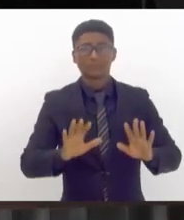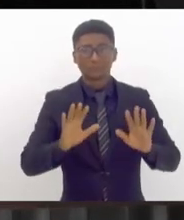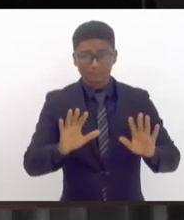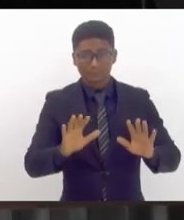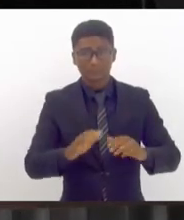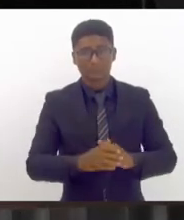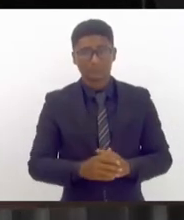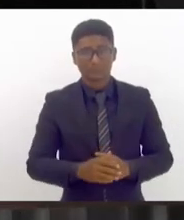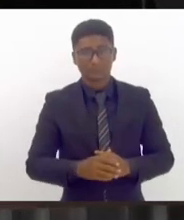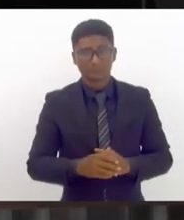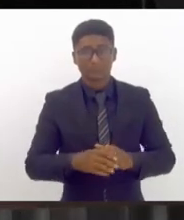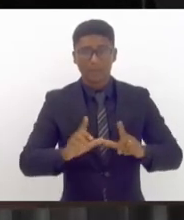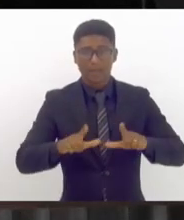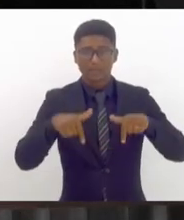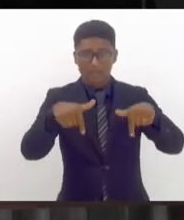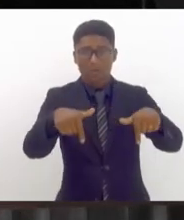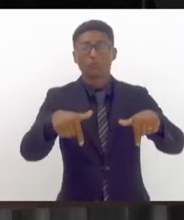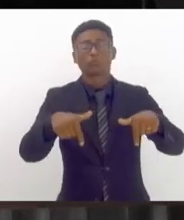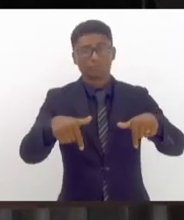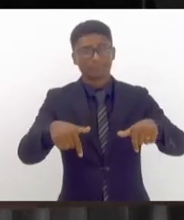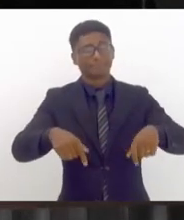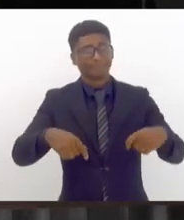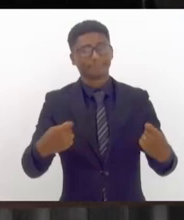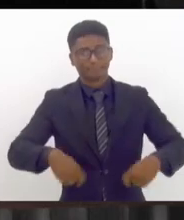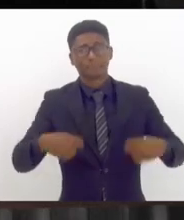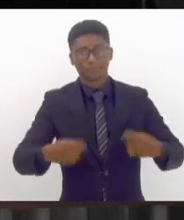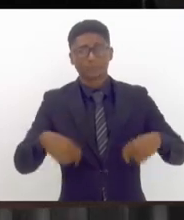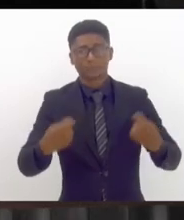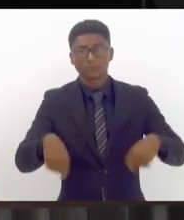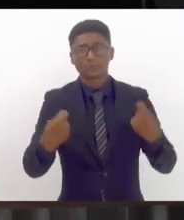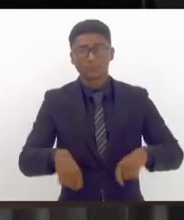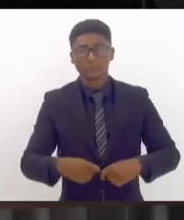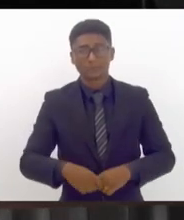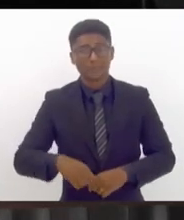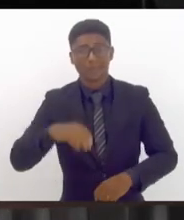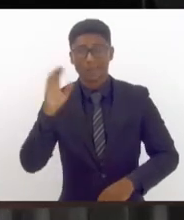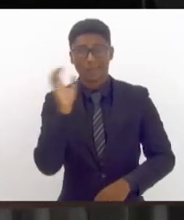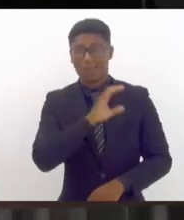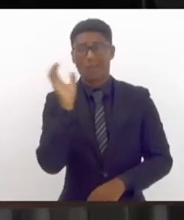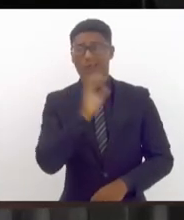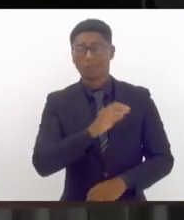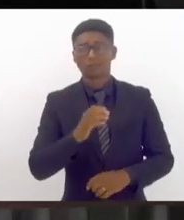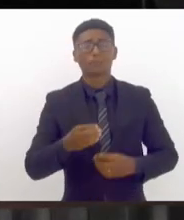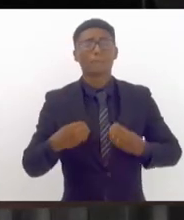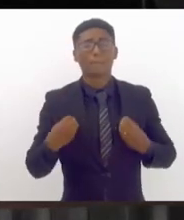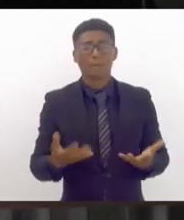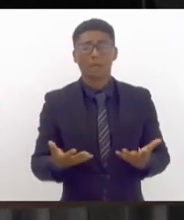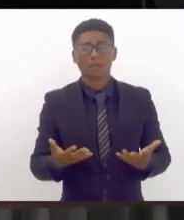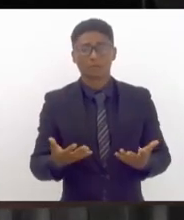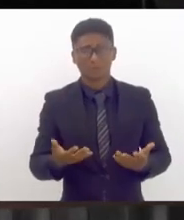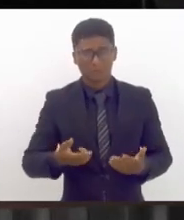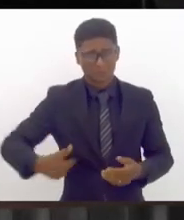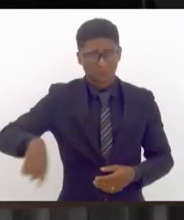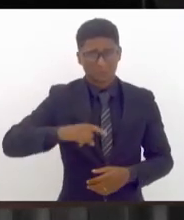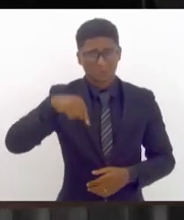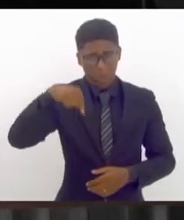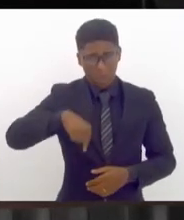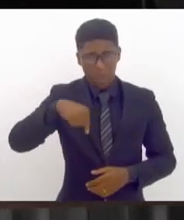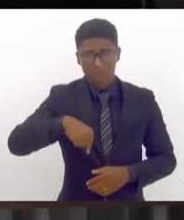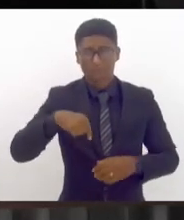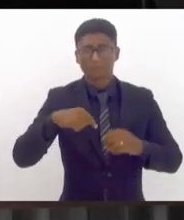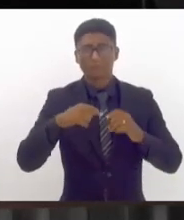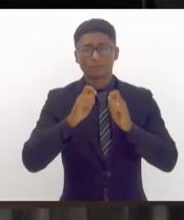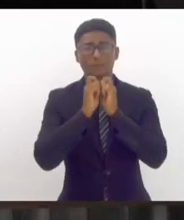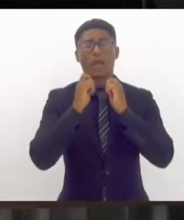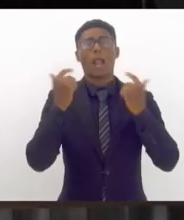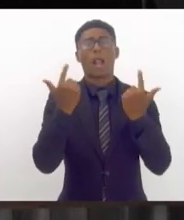algo e muitas ações precisam ser feitas para ontem. para que a gente não fique aqui nesse parlamento pelas